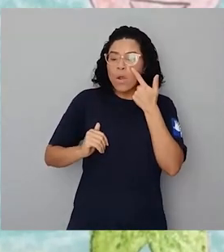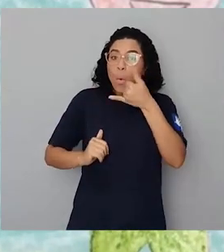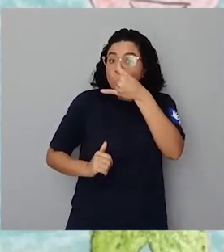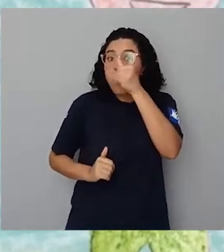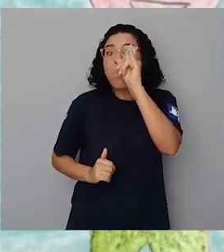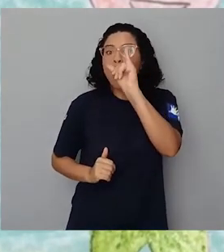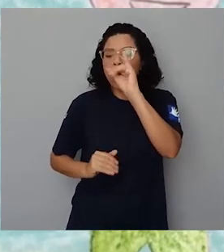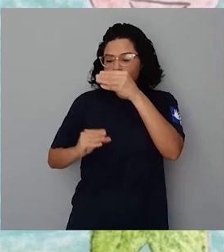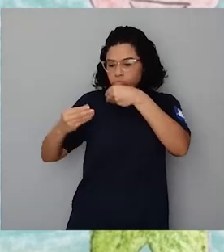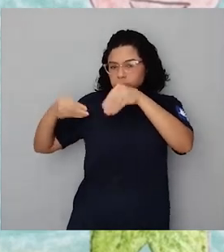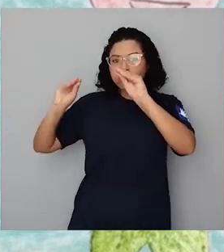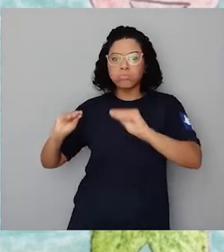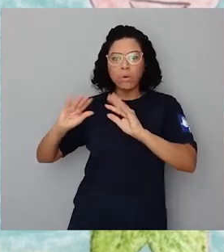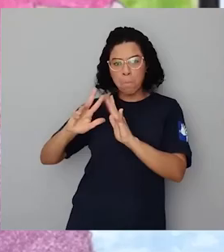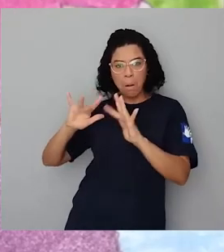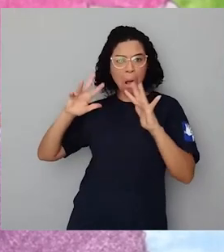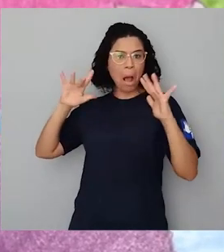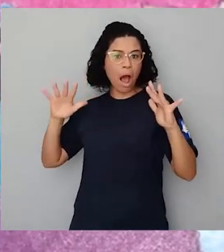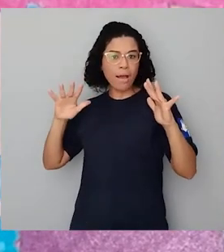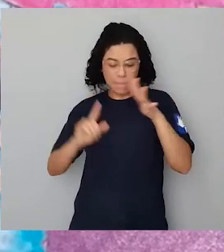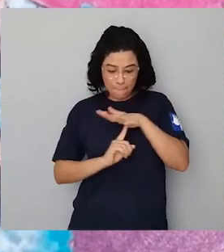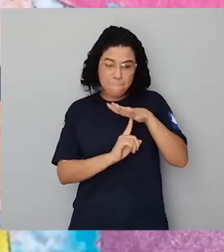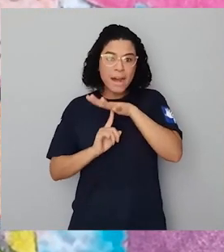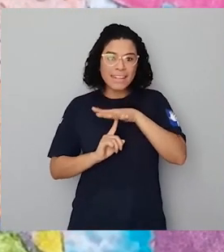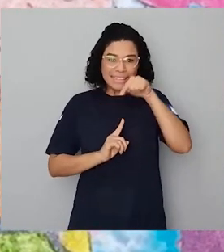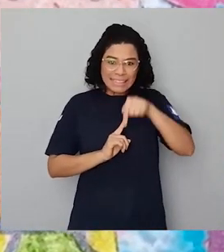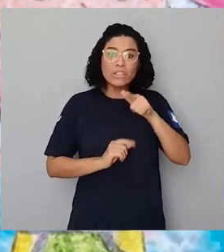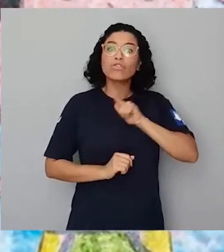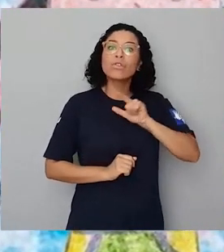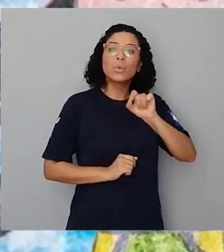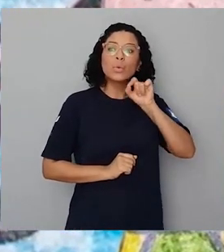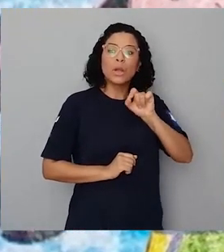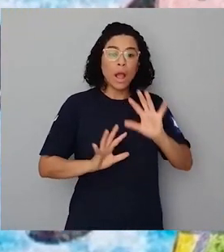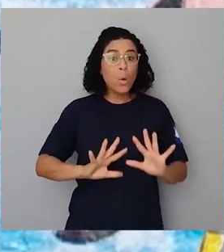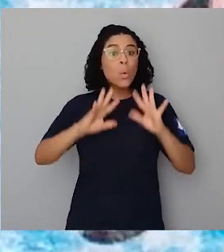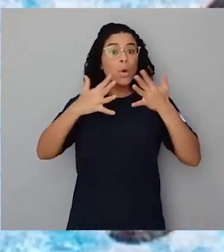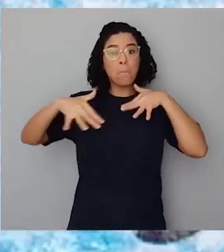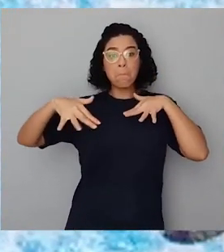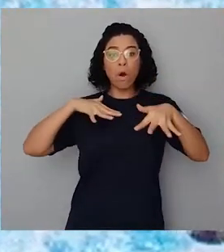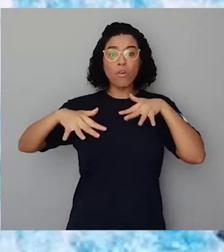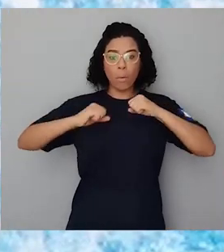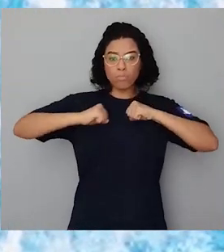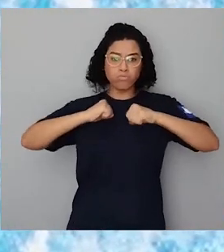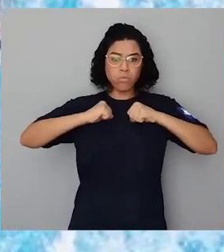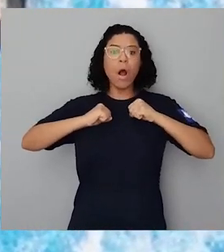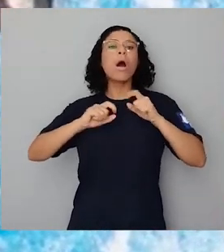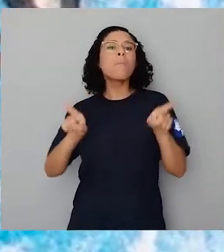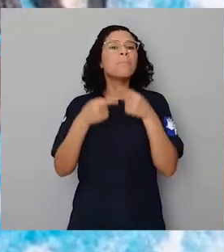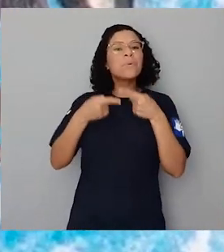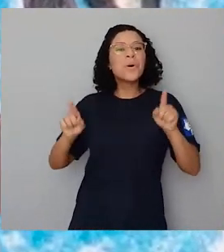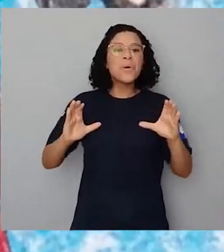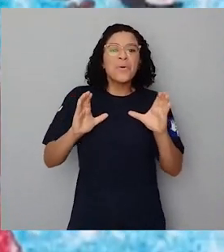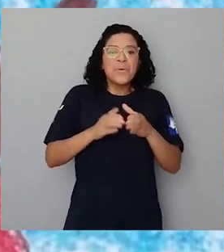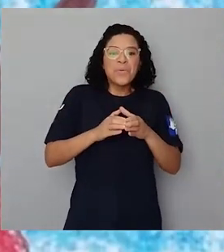tecidos, todo enfeitado com muito brilho. No meio da praça, Nauro Machado, estava acontecendo um movimento com música.